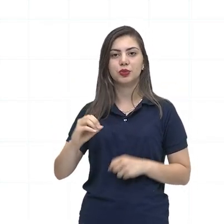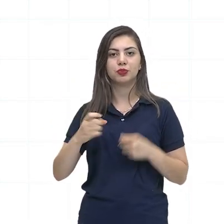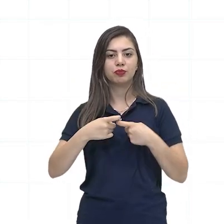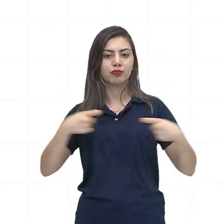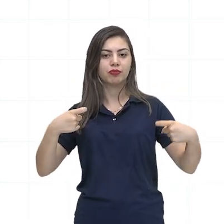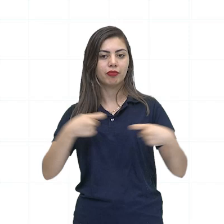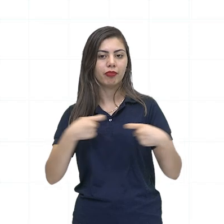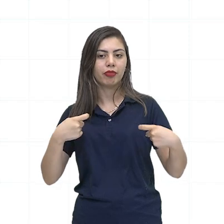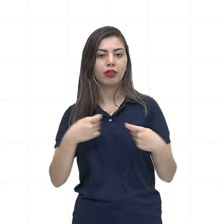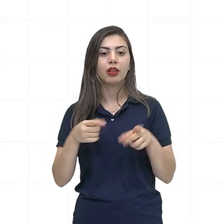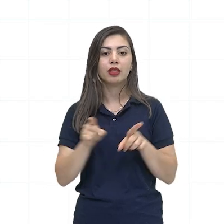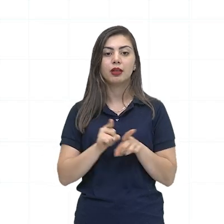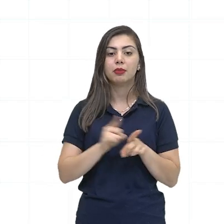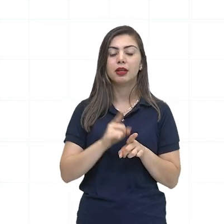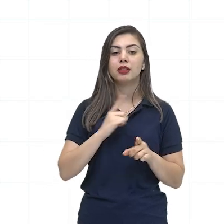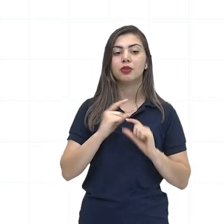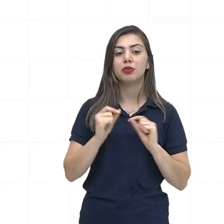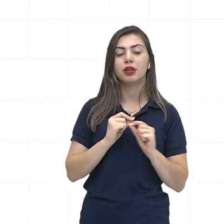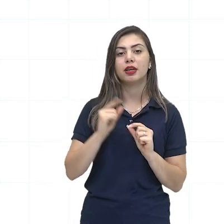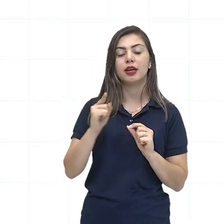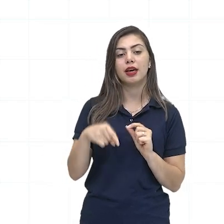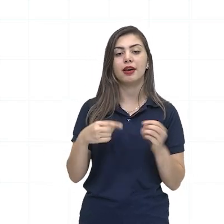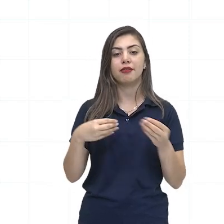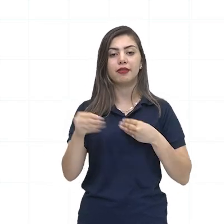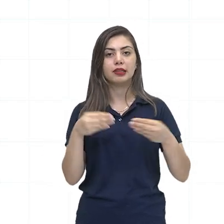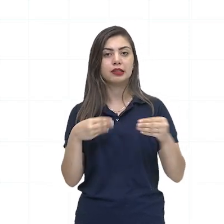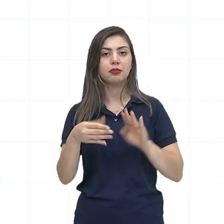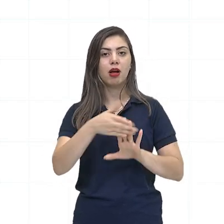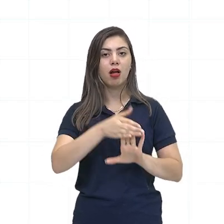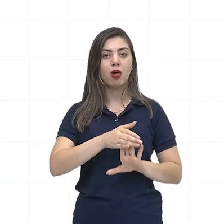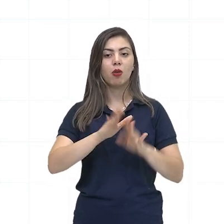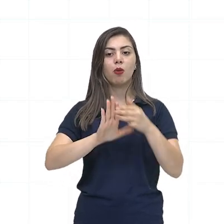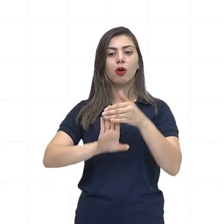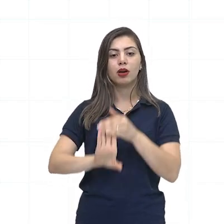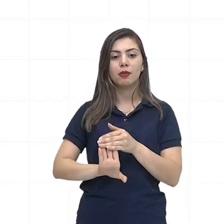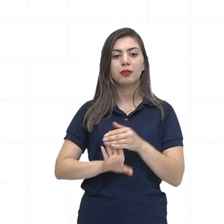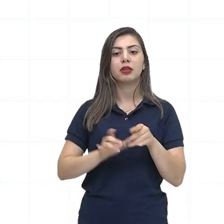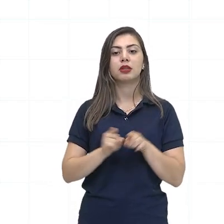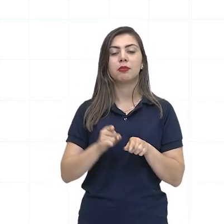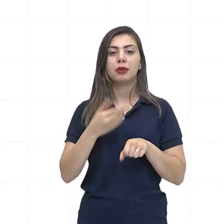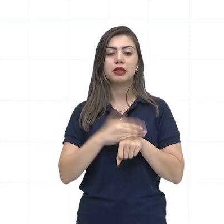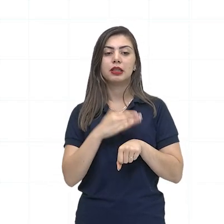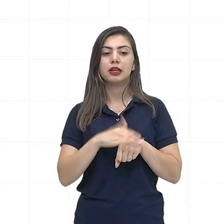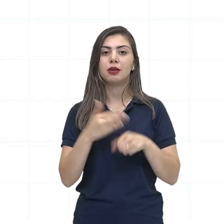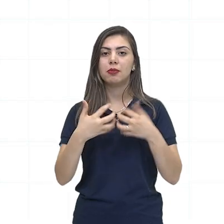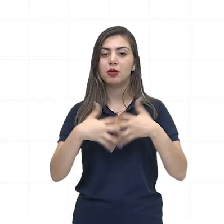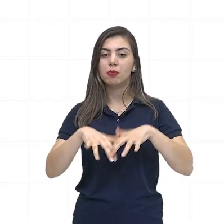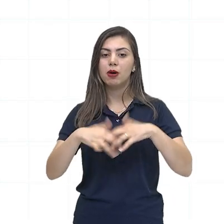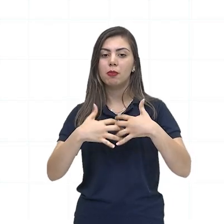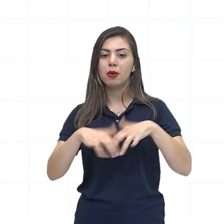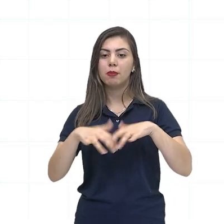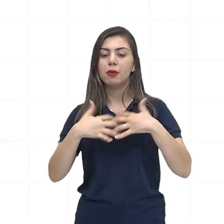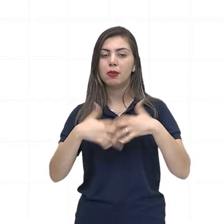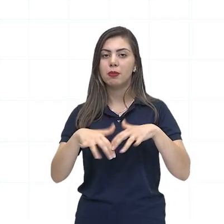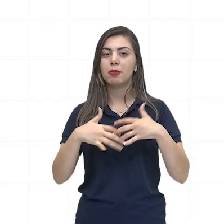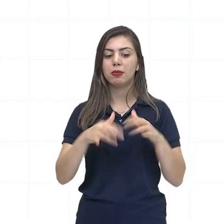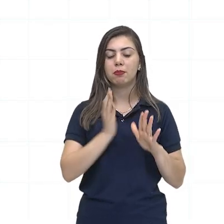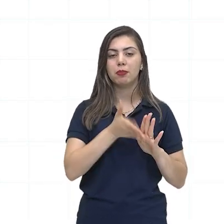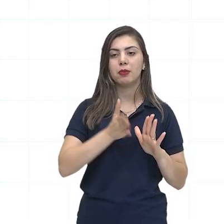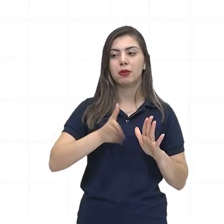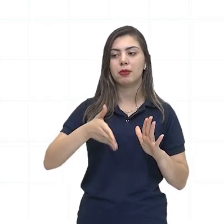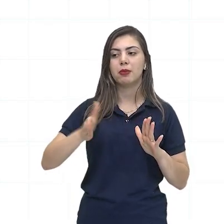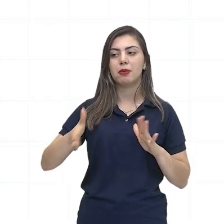de flexibilidade, que vai trabalhar essa questão do alongamento, e exercícios de coordenação motora com